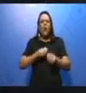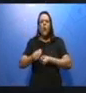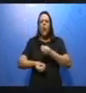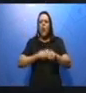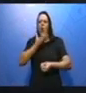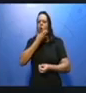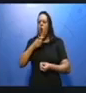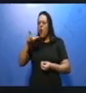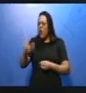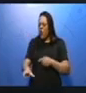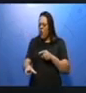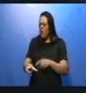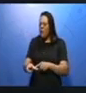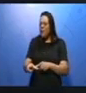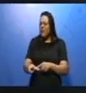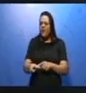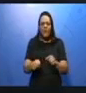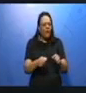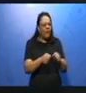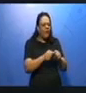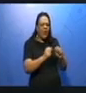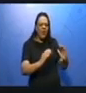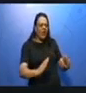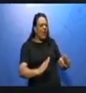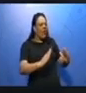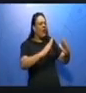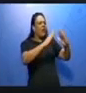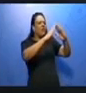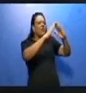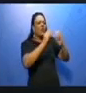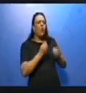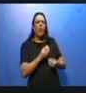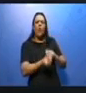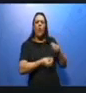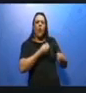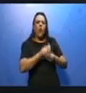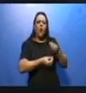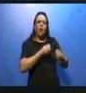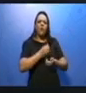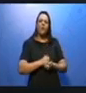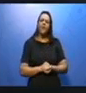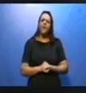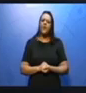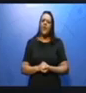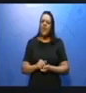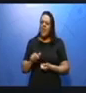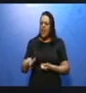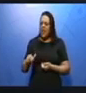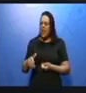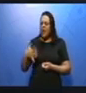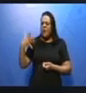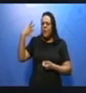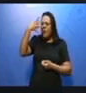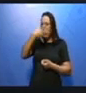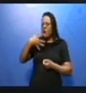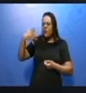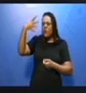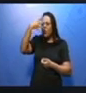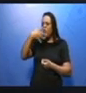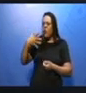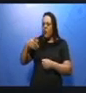né? Ele estudou sobre a civilização egípcia, ele se apaixonou não só pela egípcia, mas também por outras